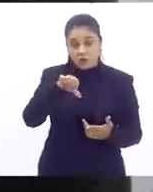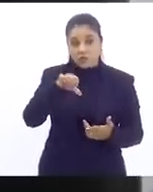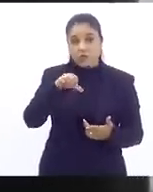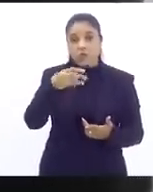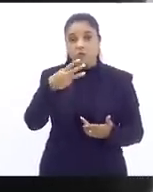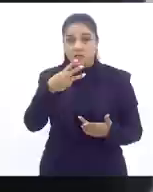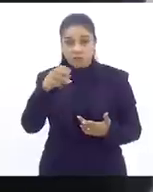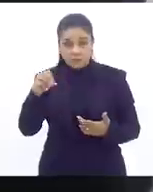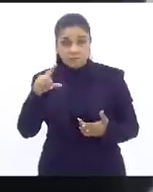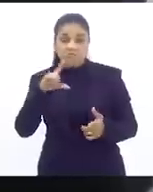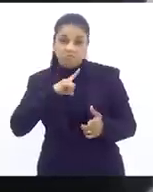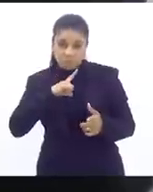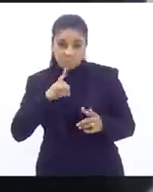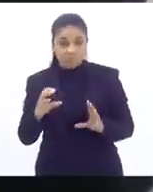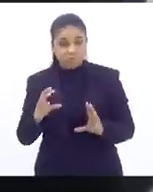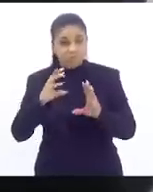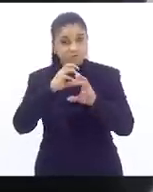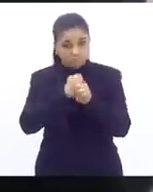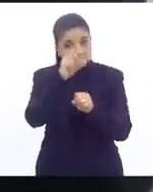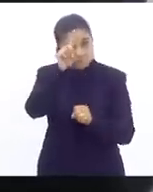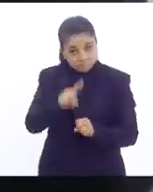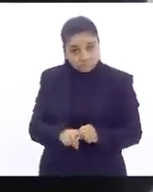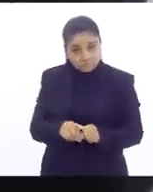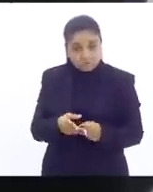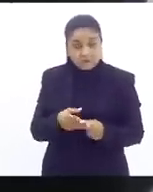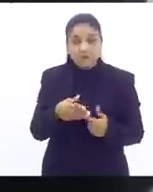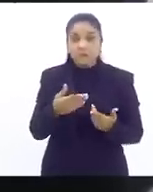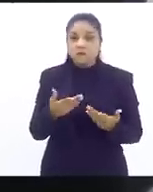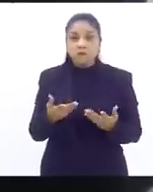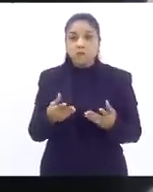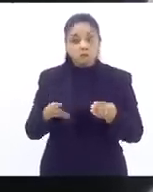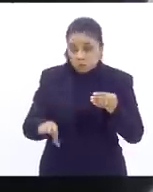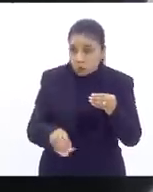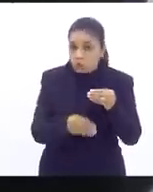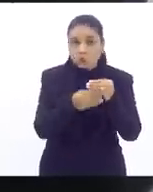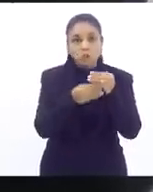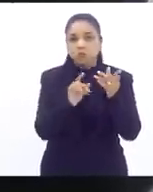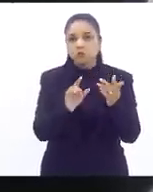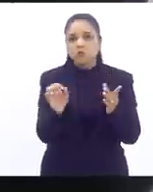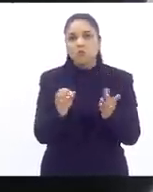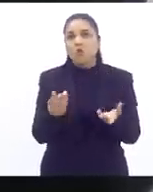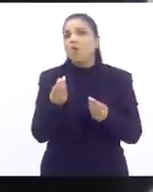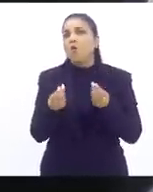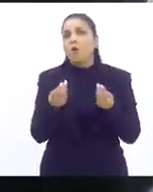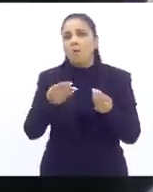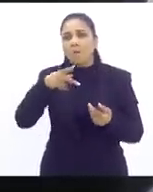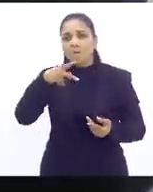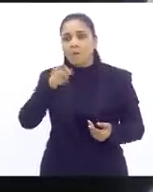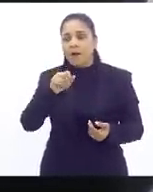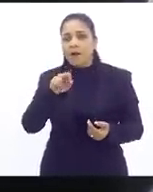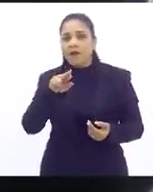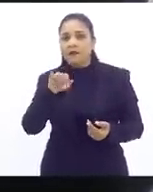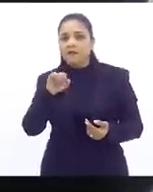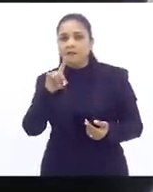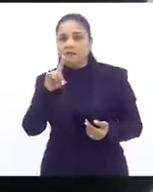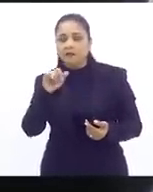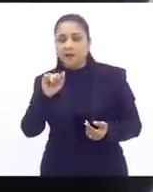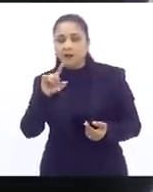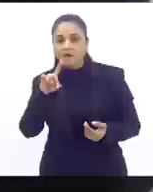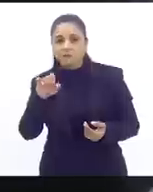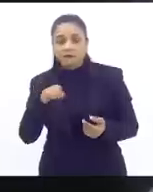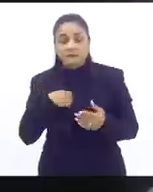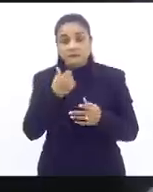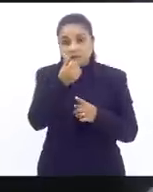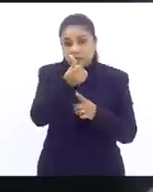a paridade e mesmo assim não estão incluídos na paridade Ou seja vão entrar na fila desses seis meses